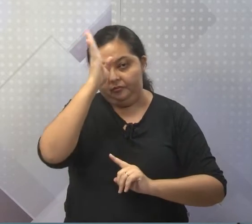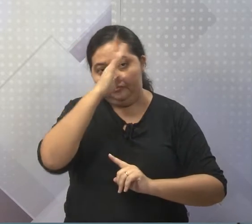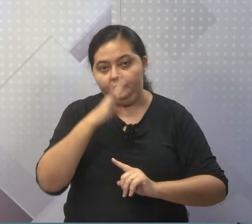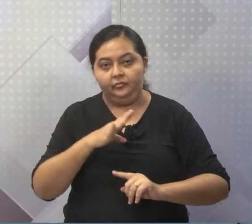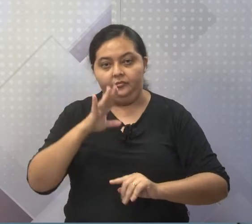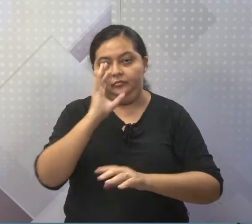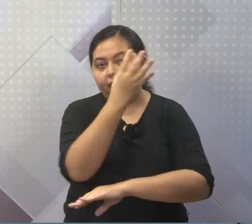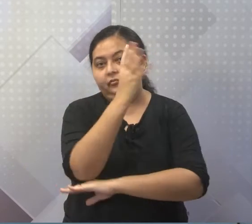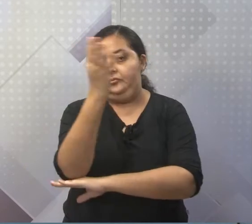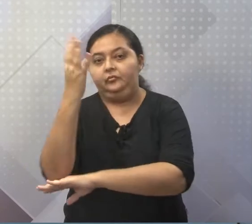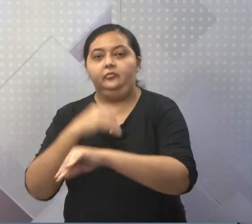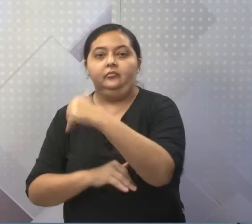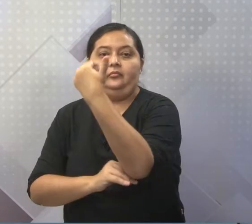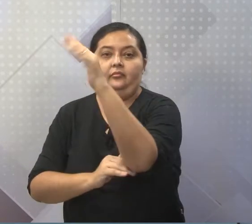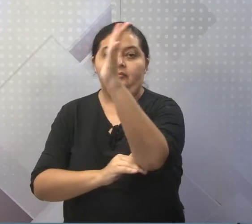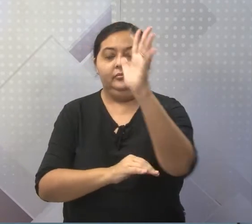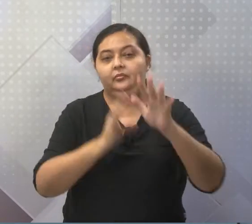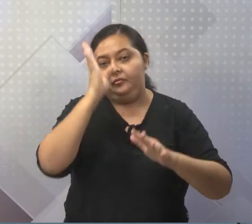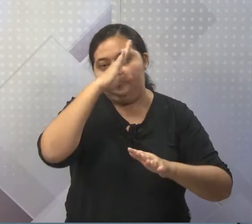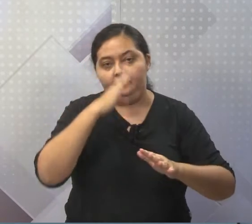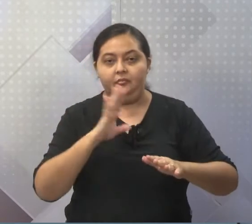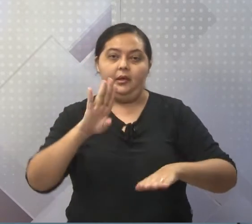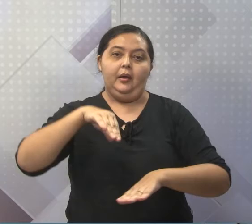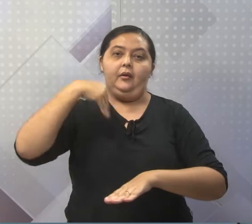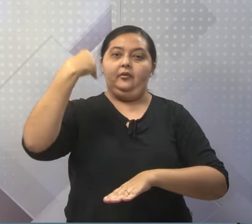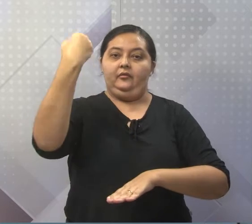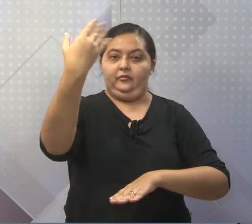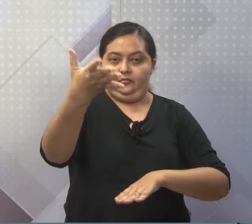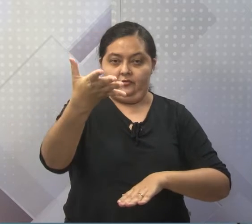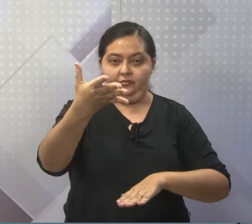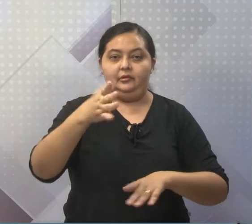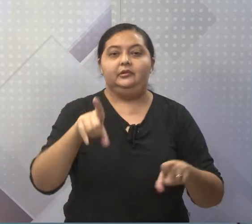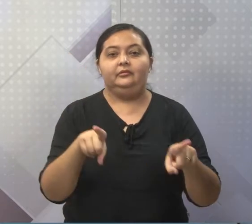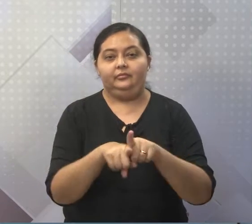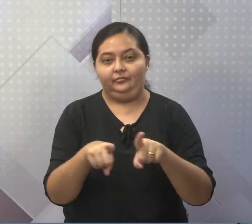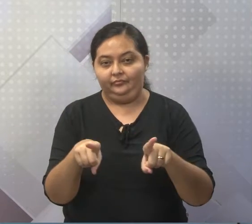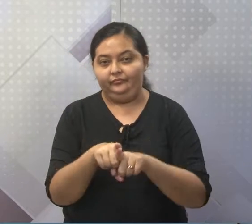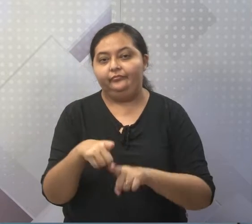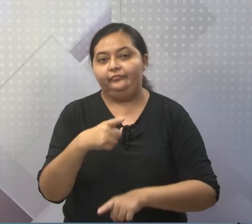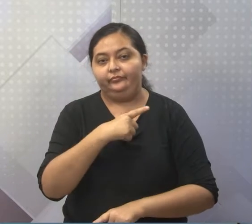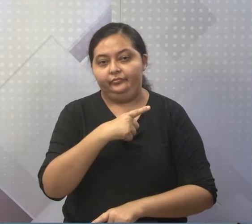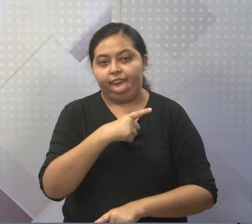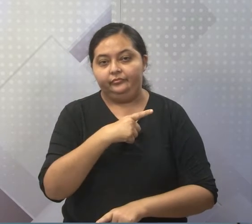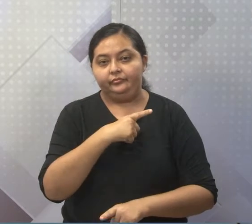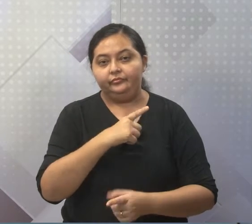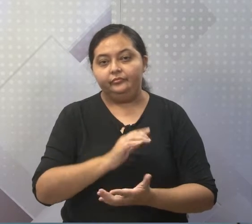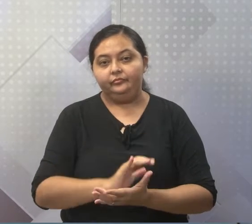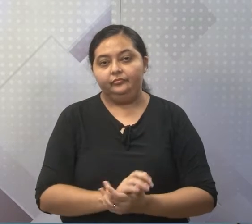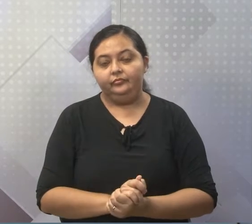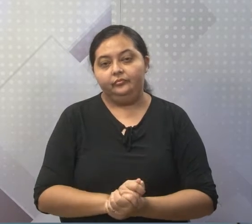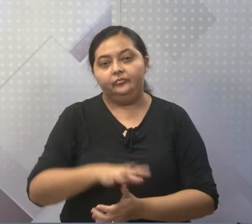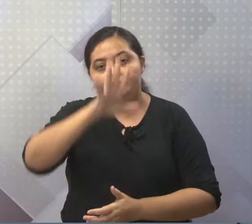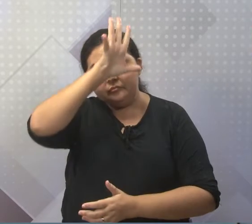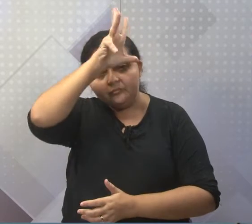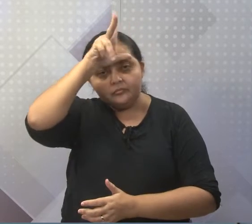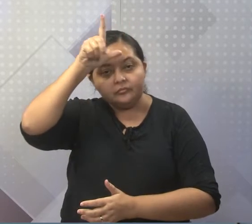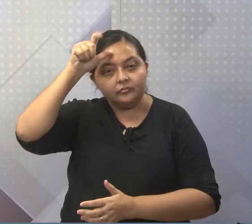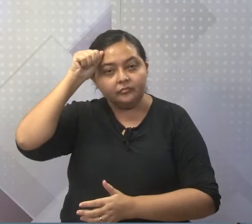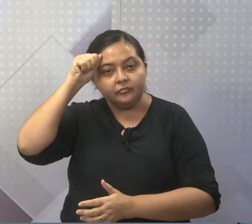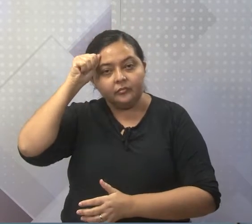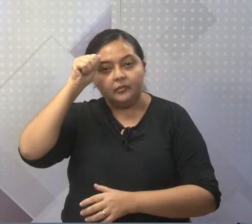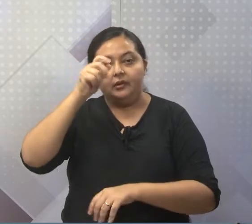a floresta ultrapassa as fronteiras do Brasil e aí se tornando a a Amazônia